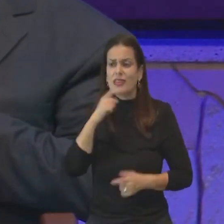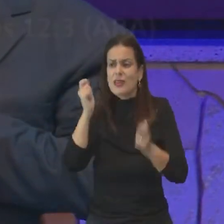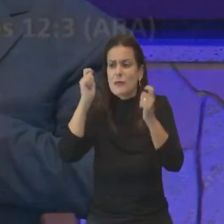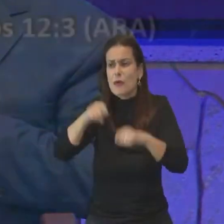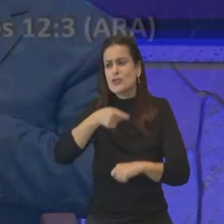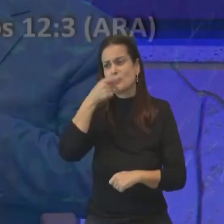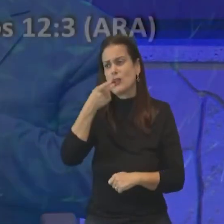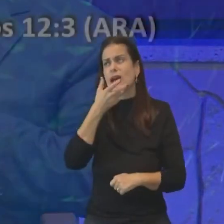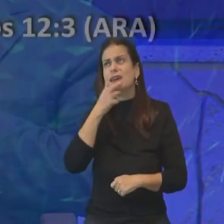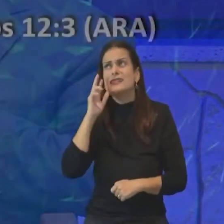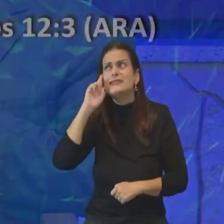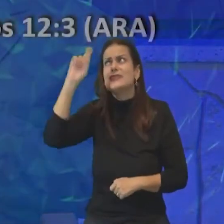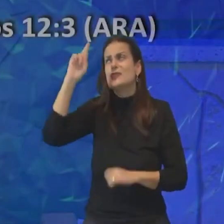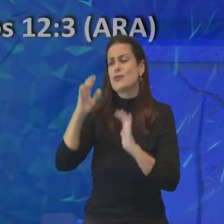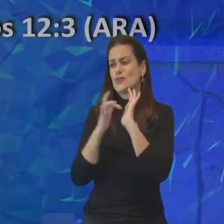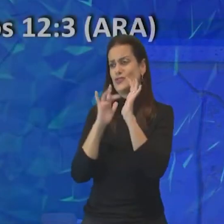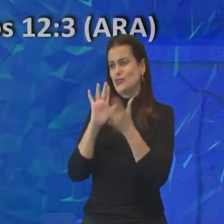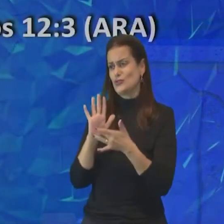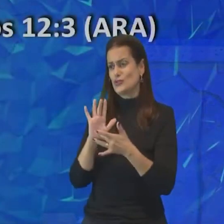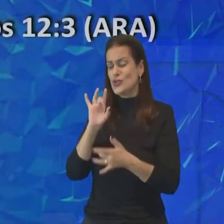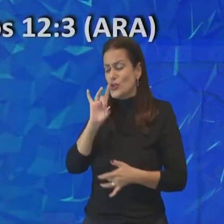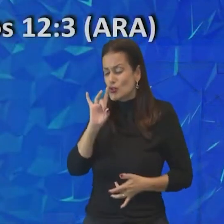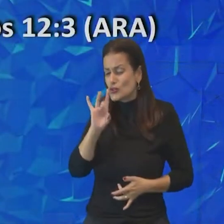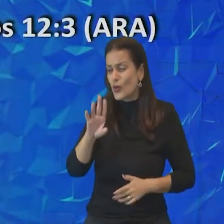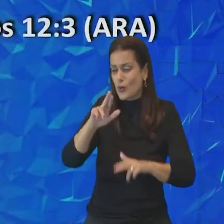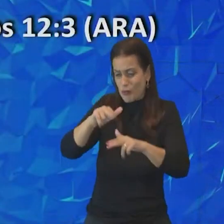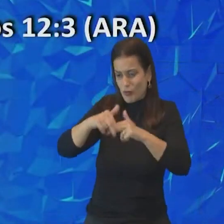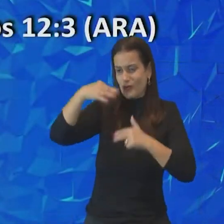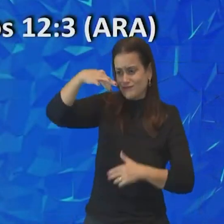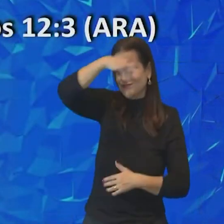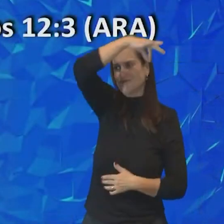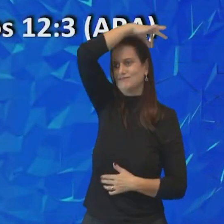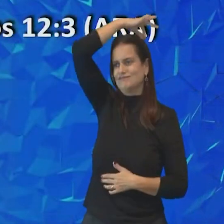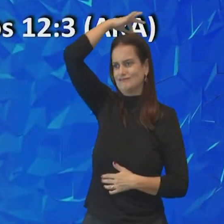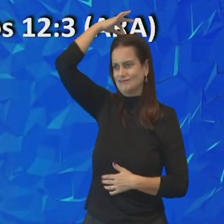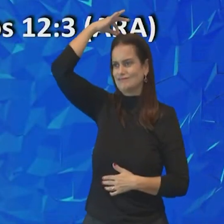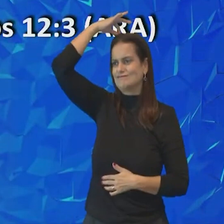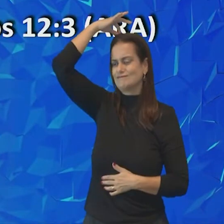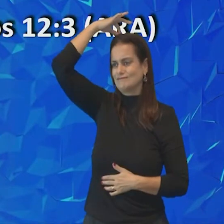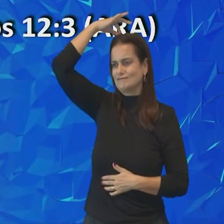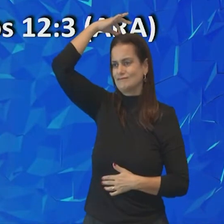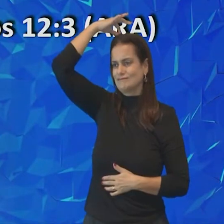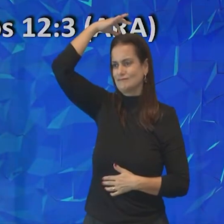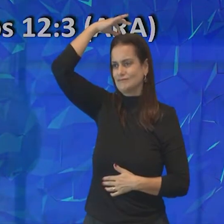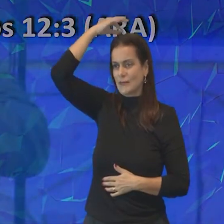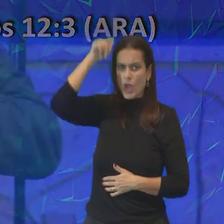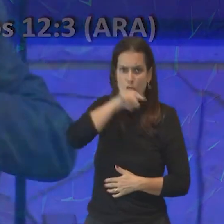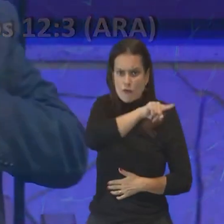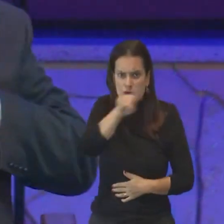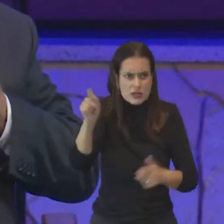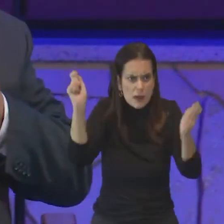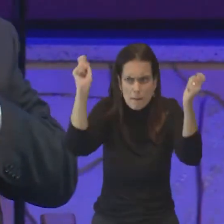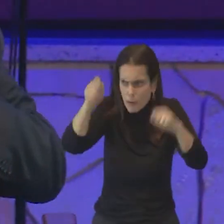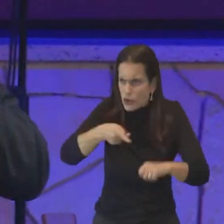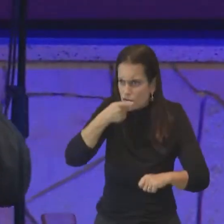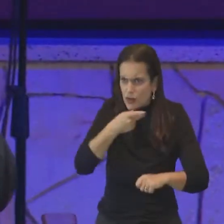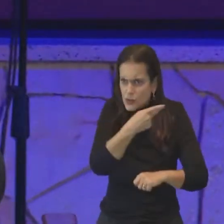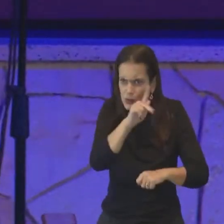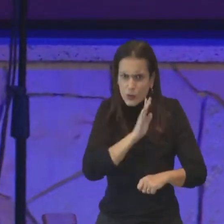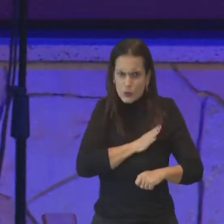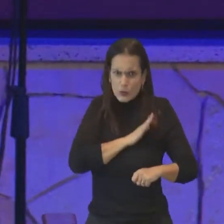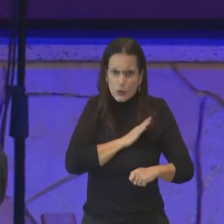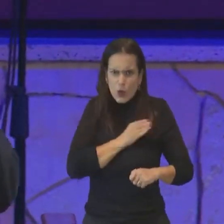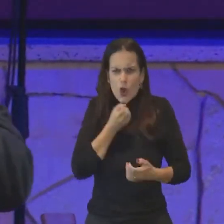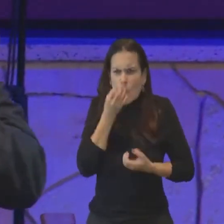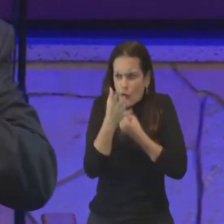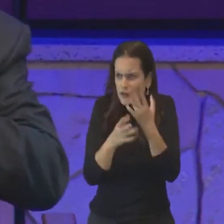Senhor Jesus, senão pelo Espírito Santo. Você pode afirmar de todo o seu coração, querido,